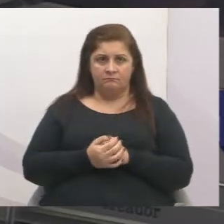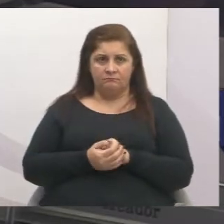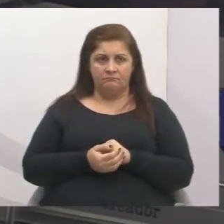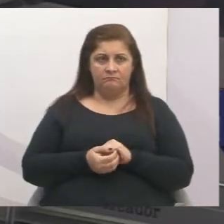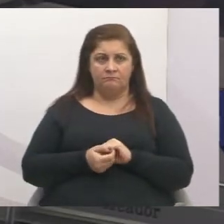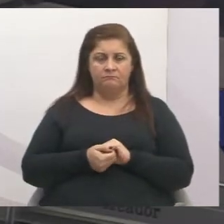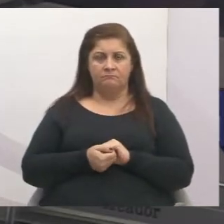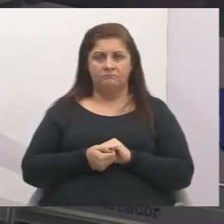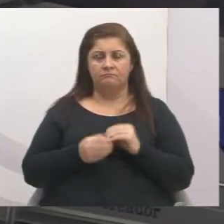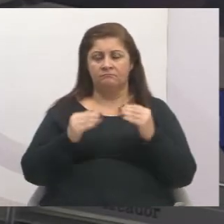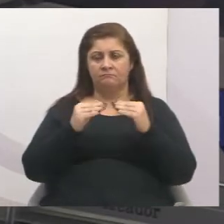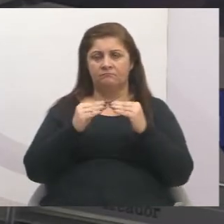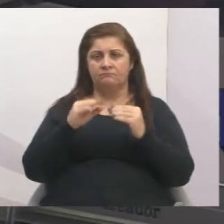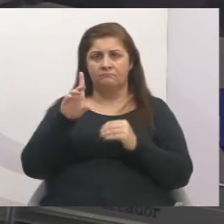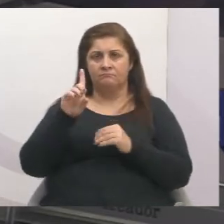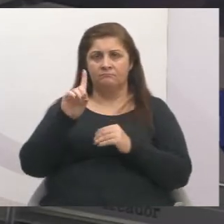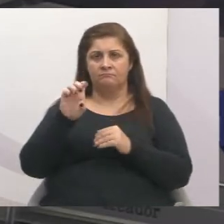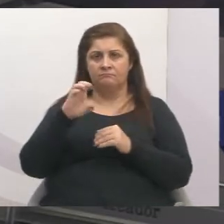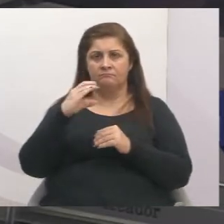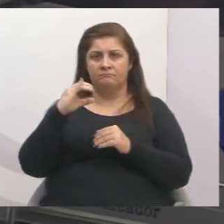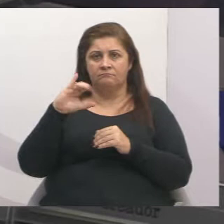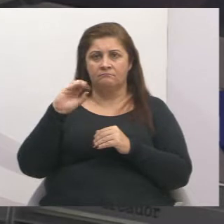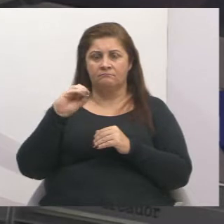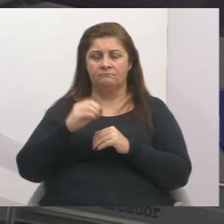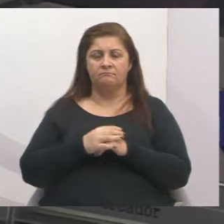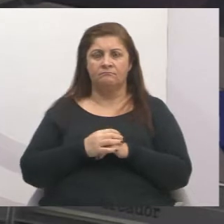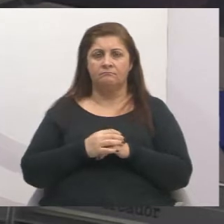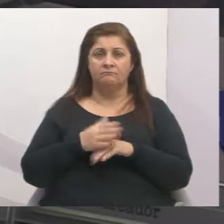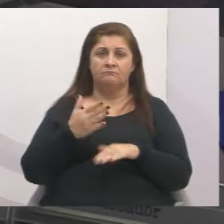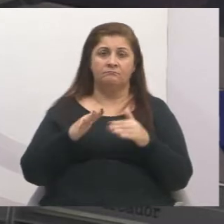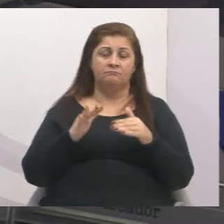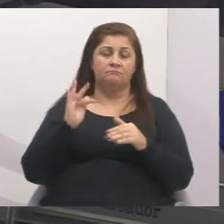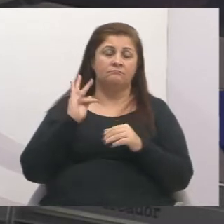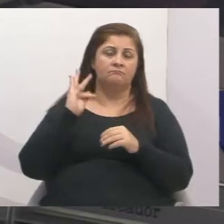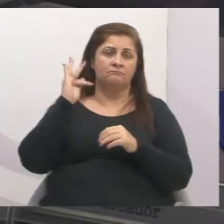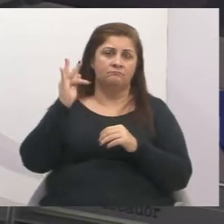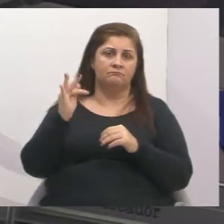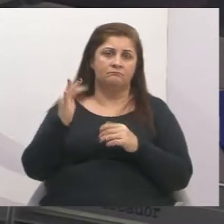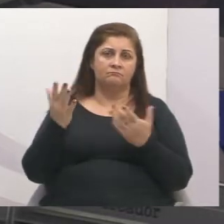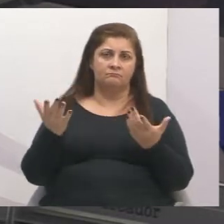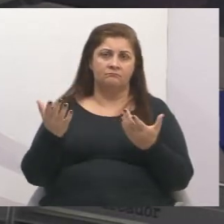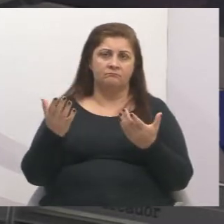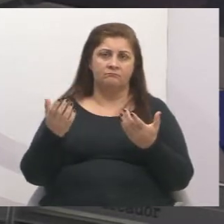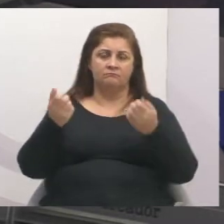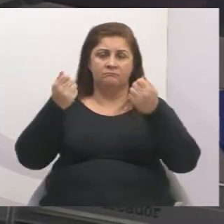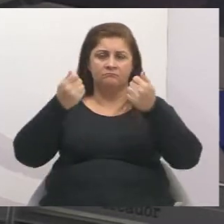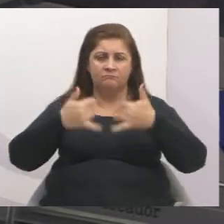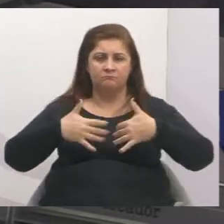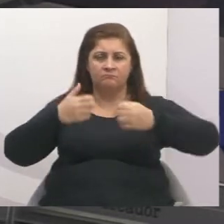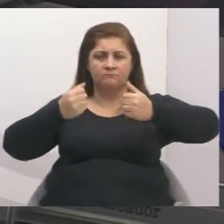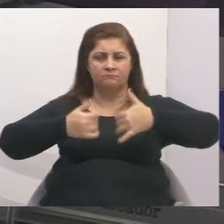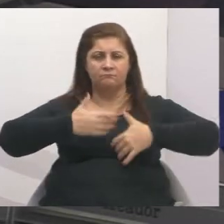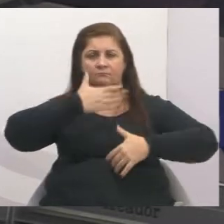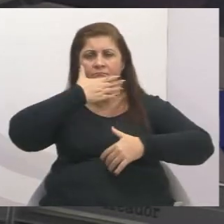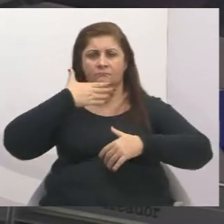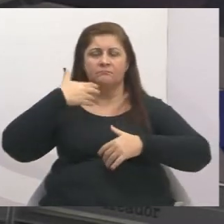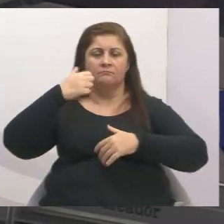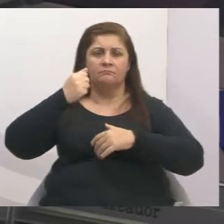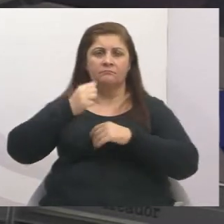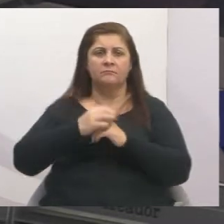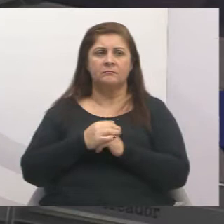eu concordo com o Décio, talvez a gente possa, em outro momento, explanar com mais riqueza de